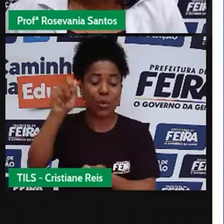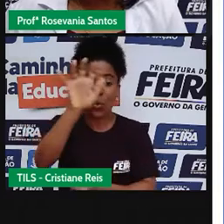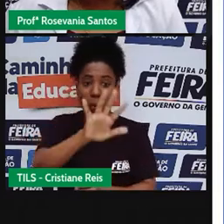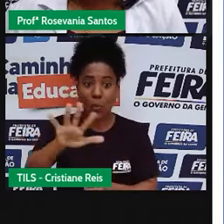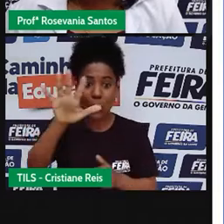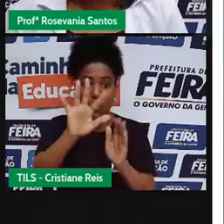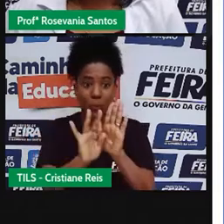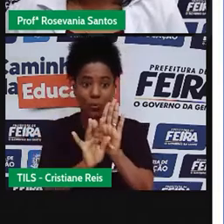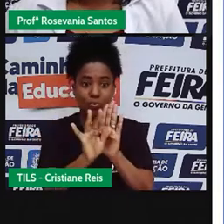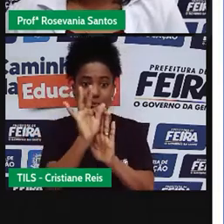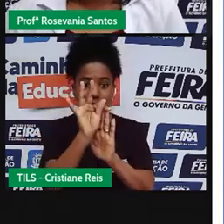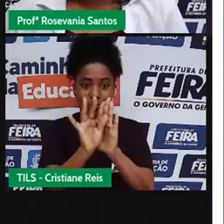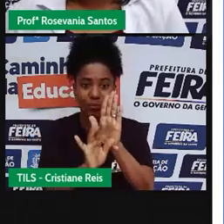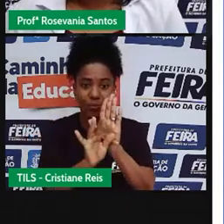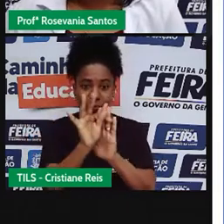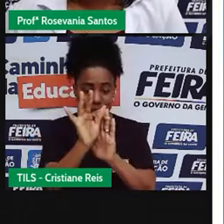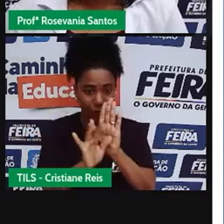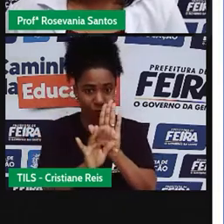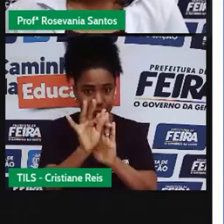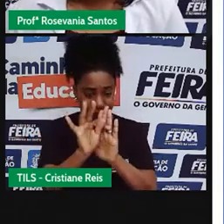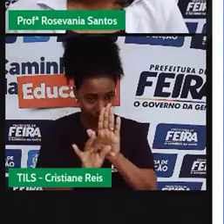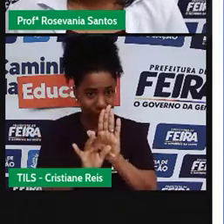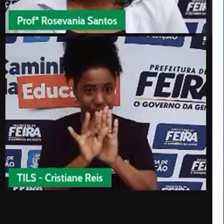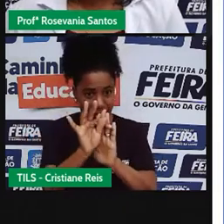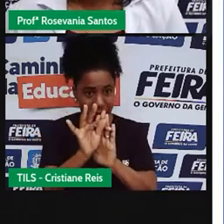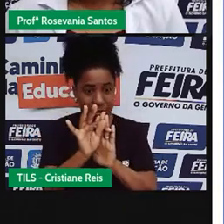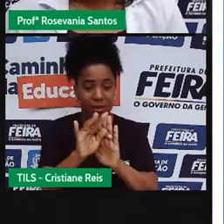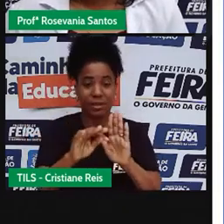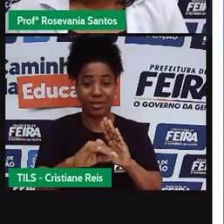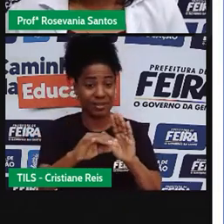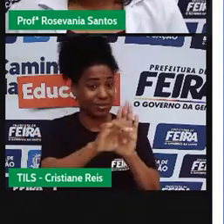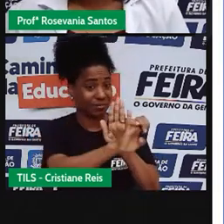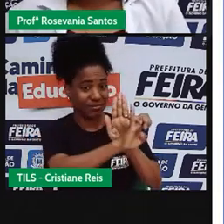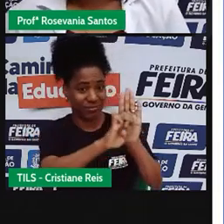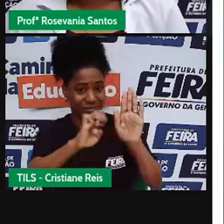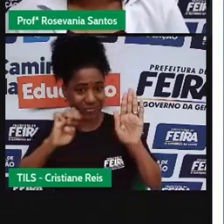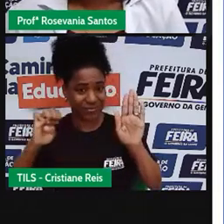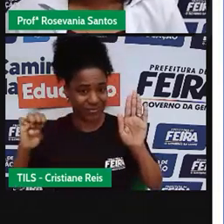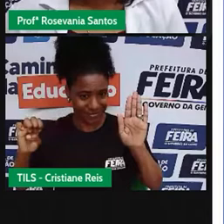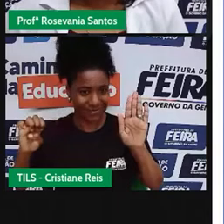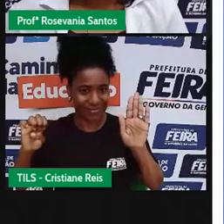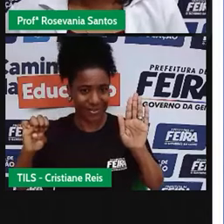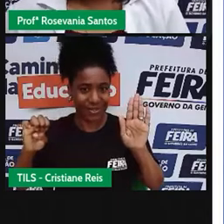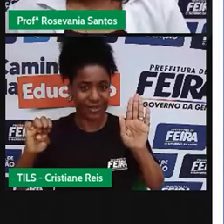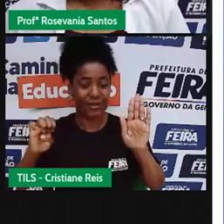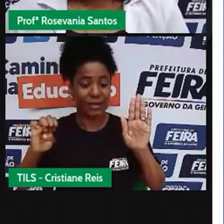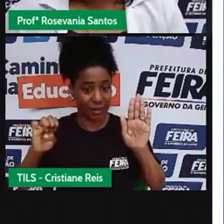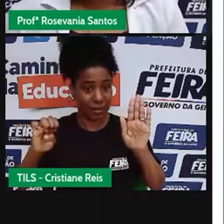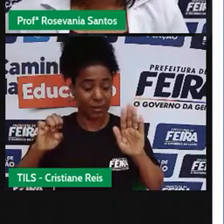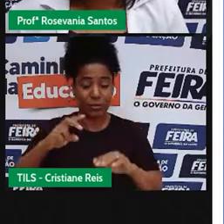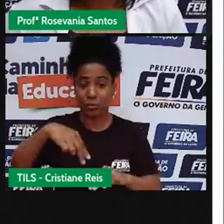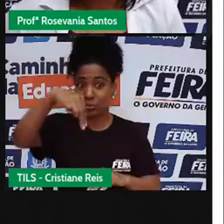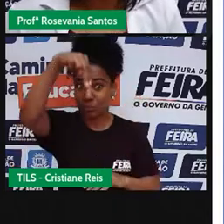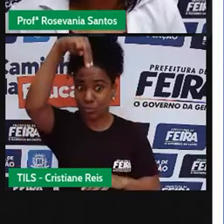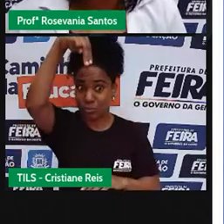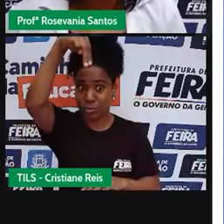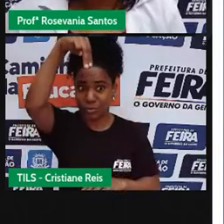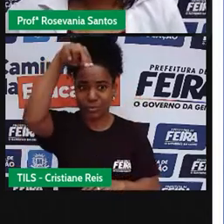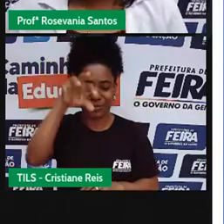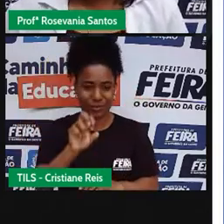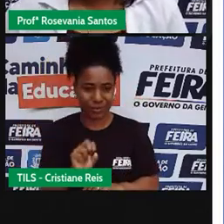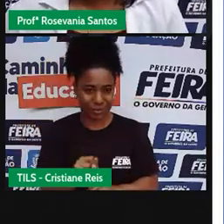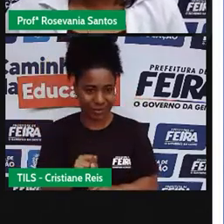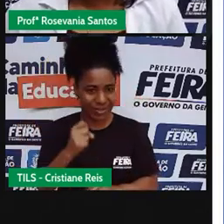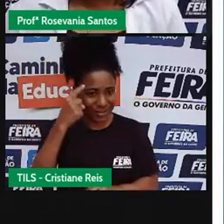planeta, essa vermelhinha aqui, que a gente chama de zona tropical, que ela é limitada, né, entre o Trópico de Câncer, ao norte, e o Trópico de Capricórnio, ao